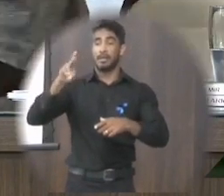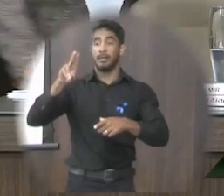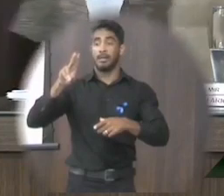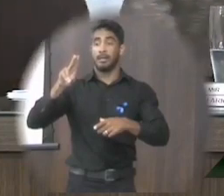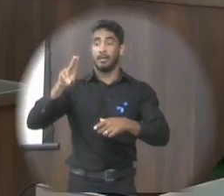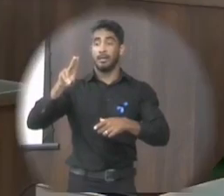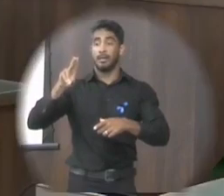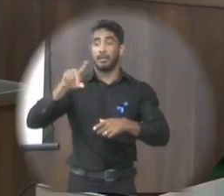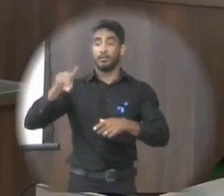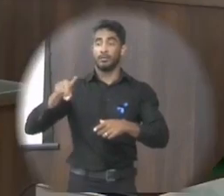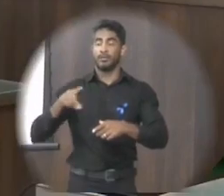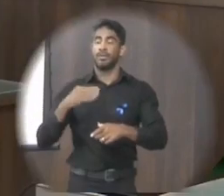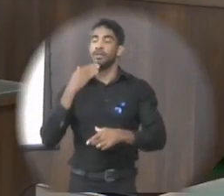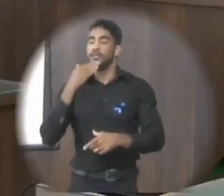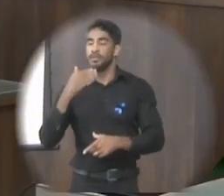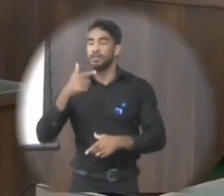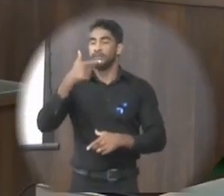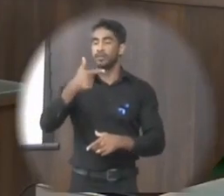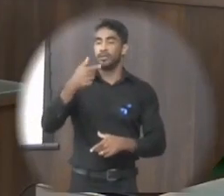Indicação necessidade